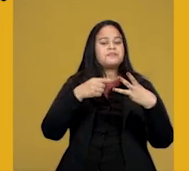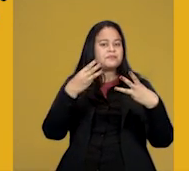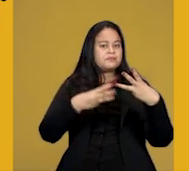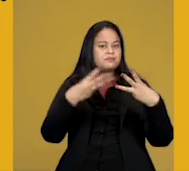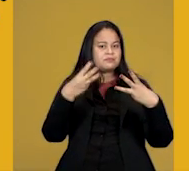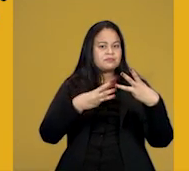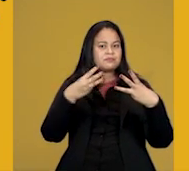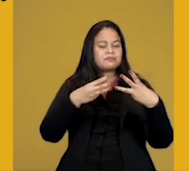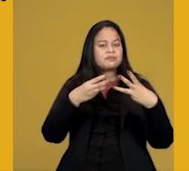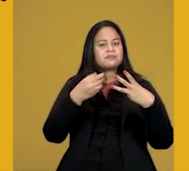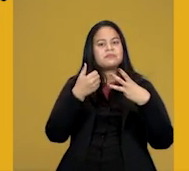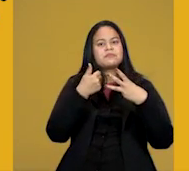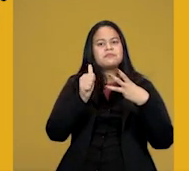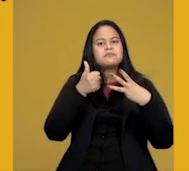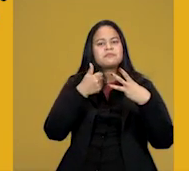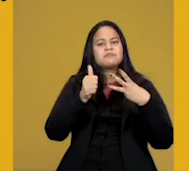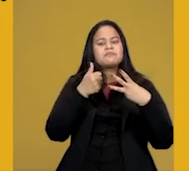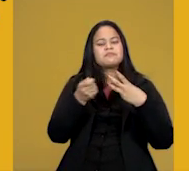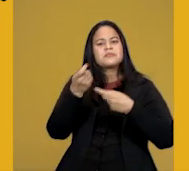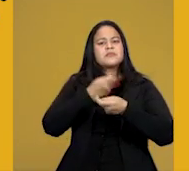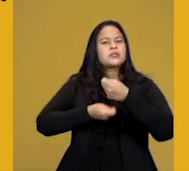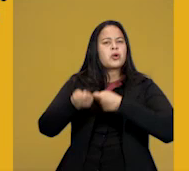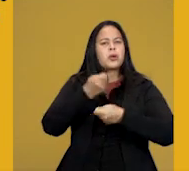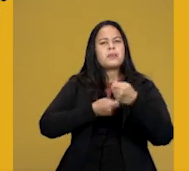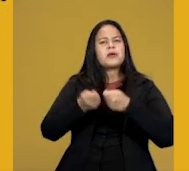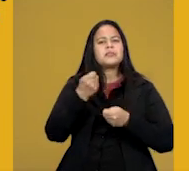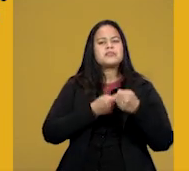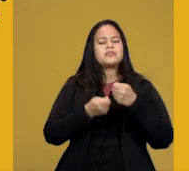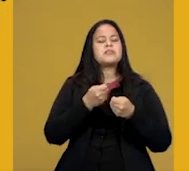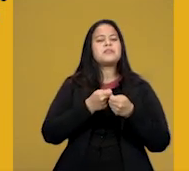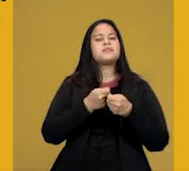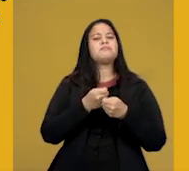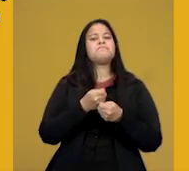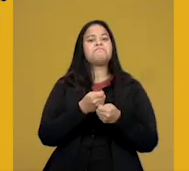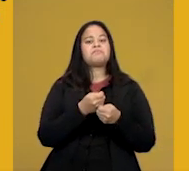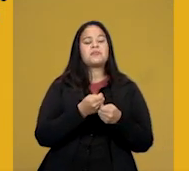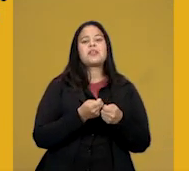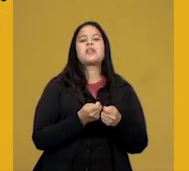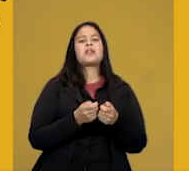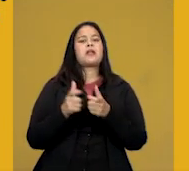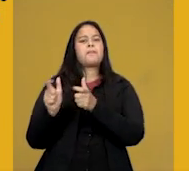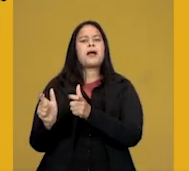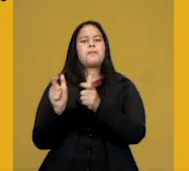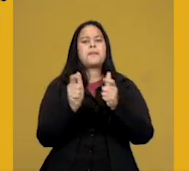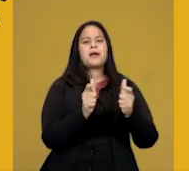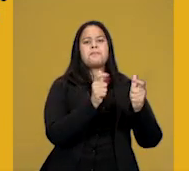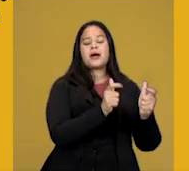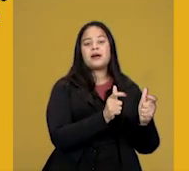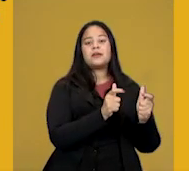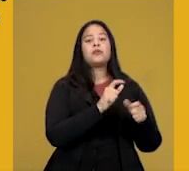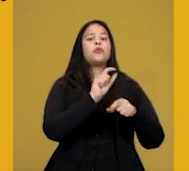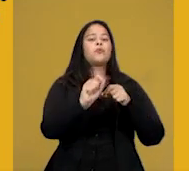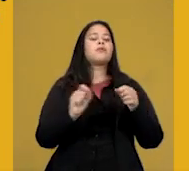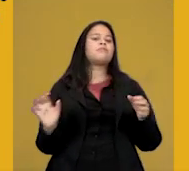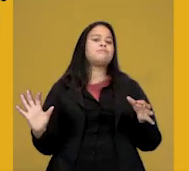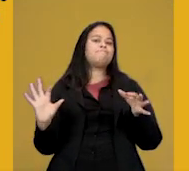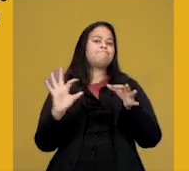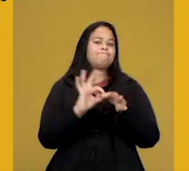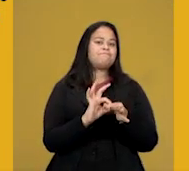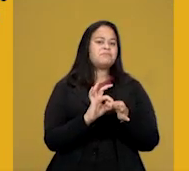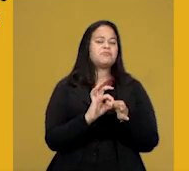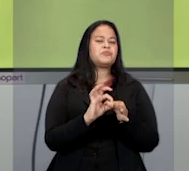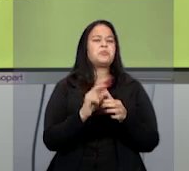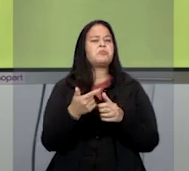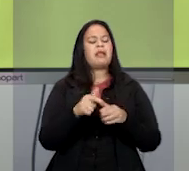que é o transporte, a comercialização. Olha só, cada vez esses espaços, esses setores estão cada vez mais interligados, então você não tem